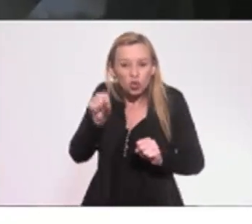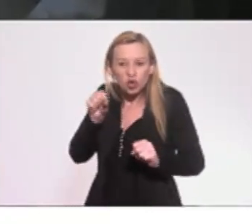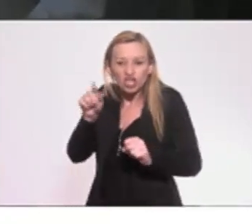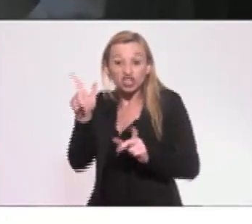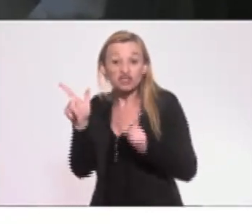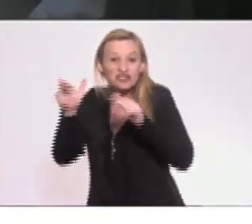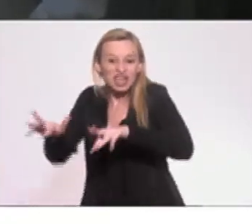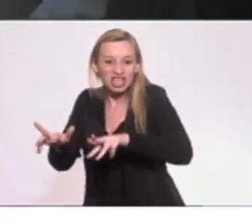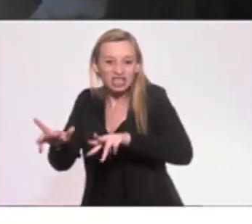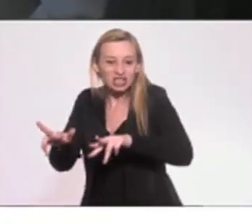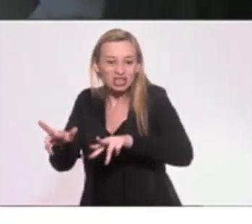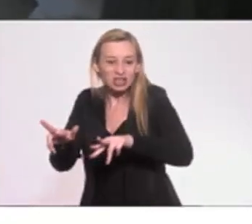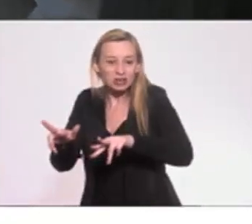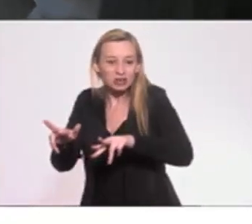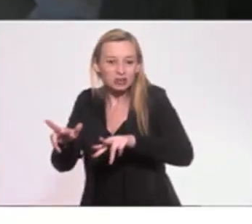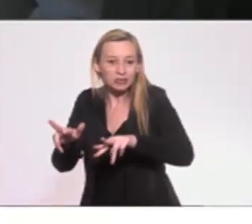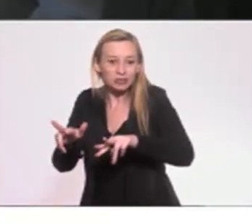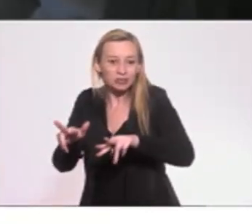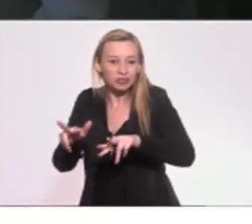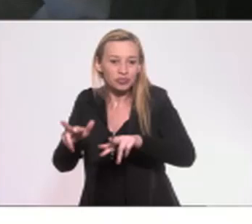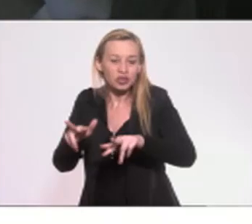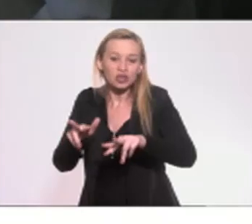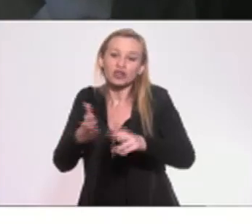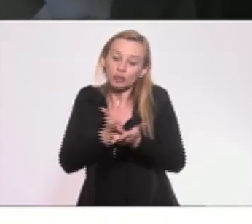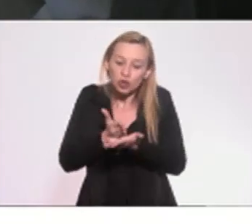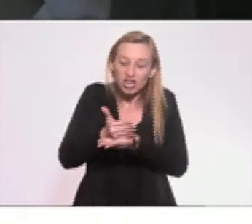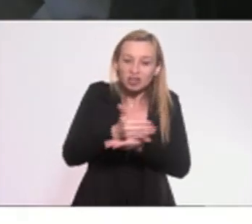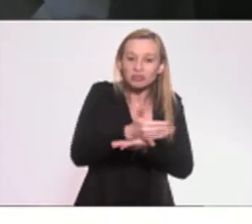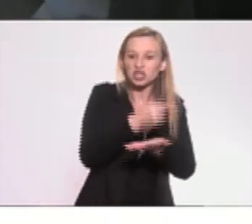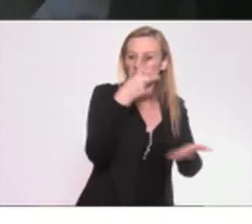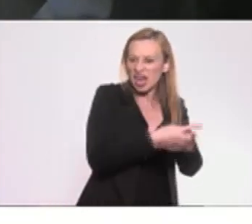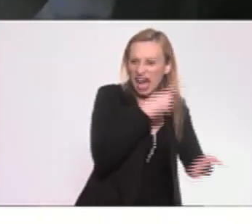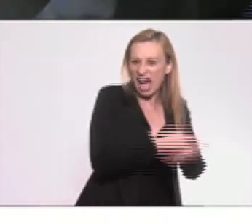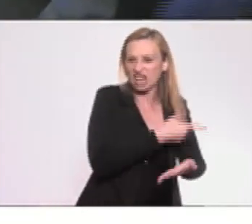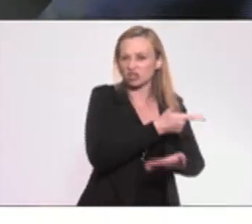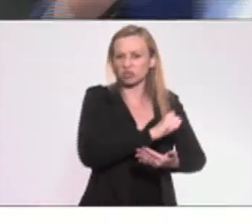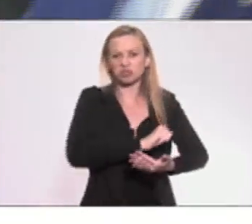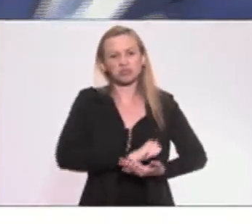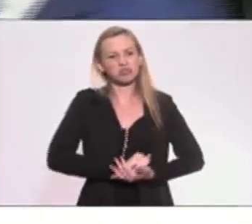diferente, enveredassem pelo caminho da iniquidade,